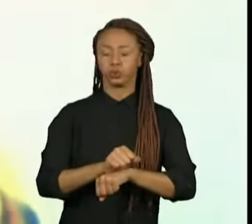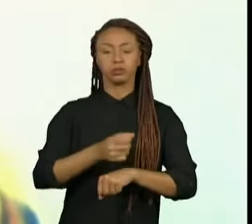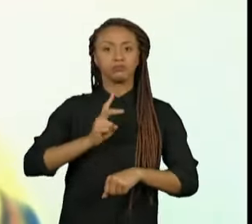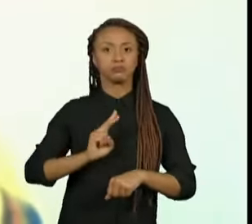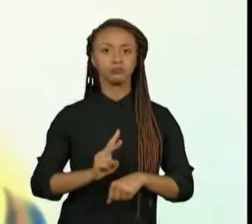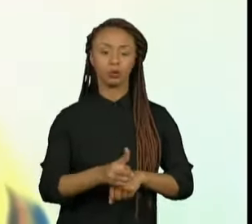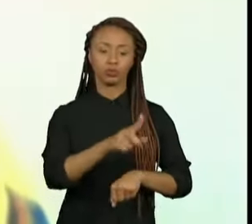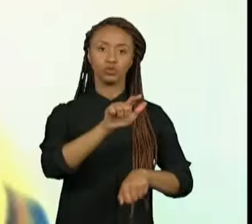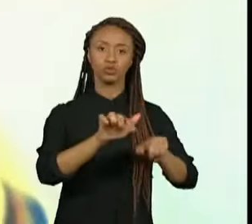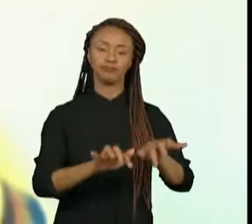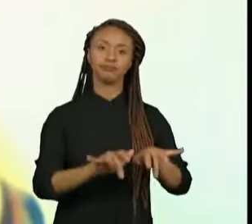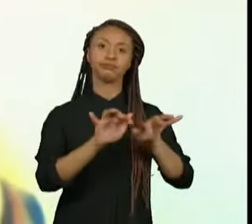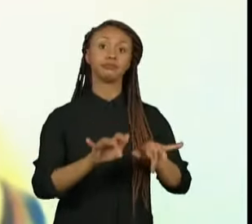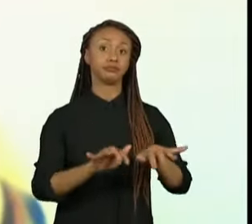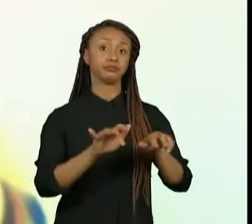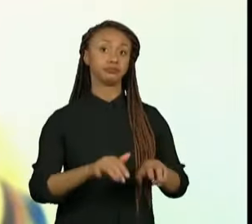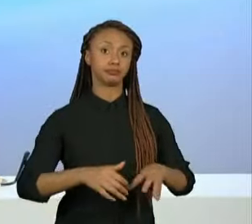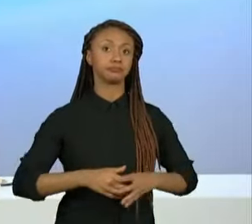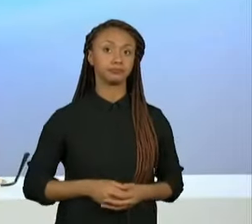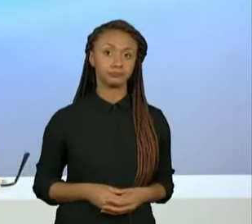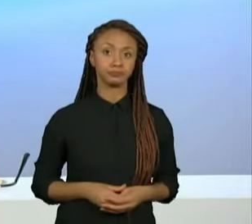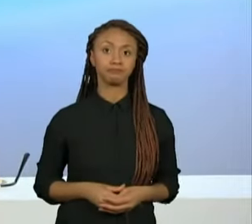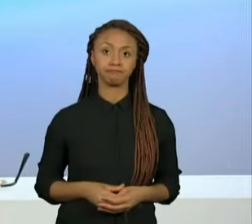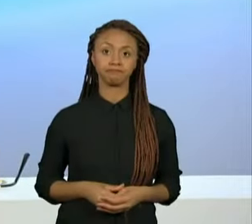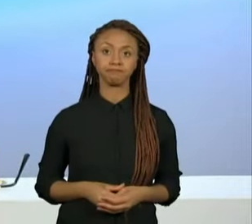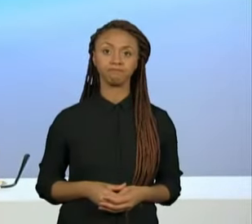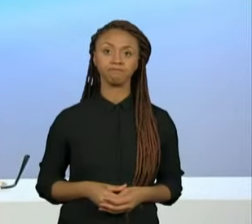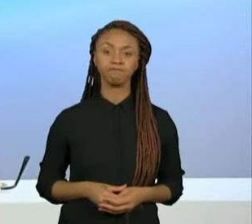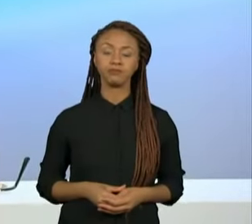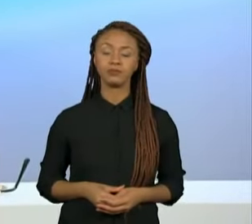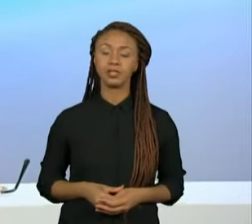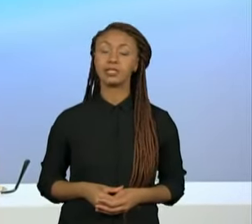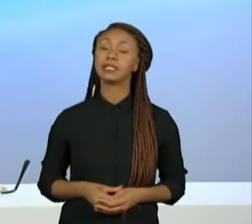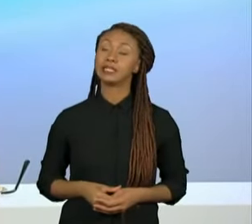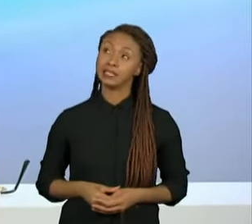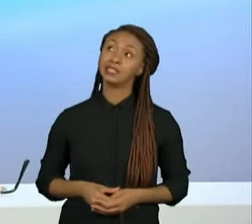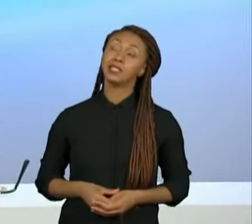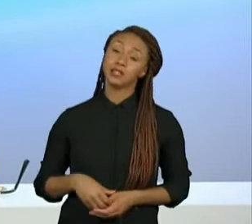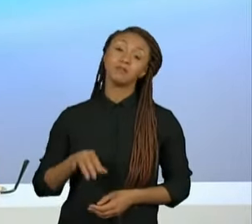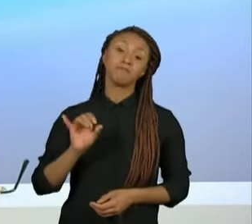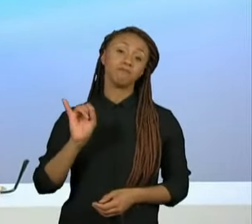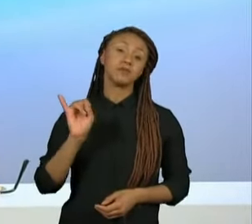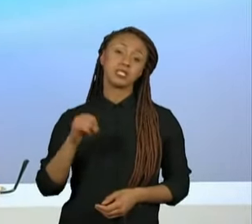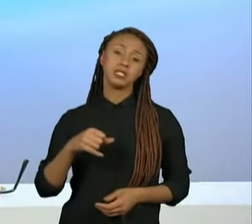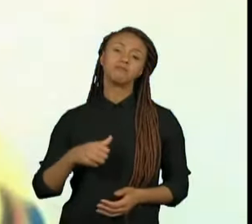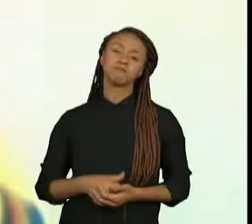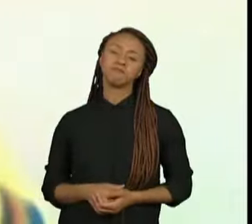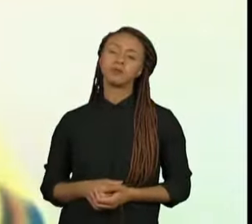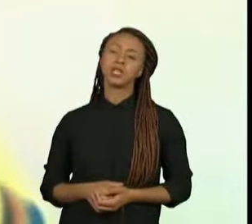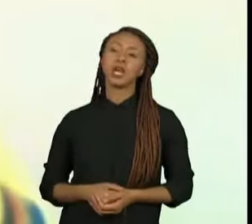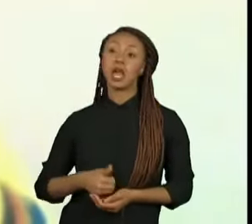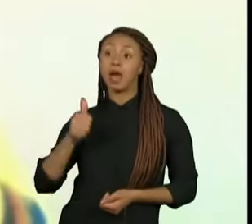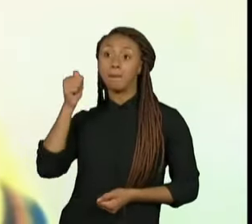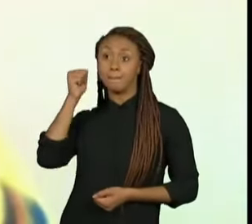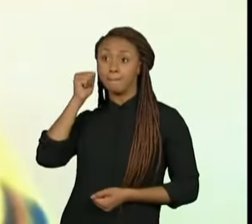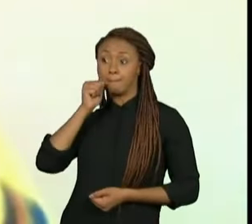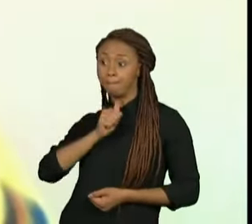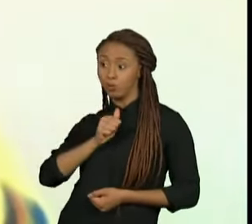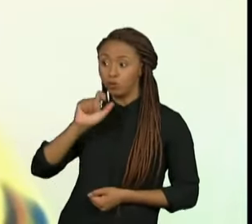continuar a escrita. Sim, eu acho que a escrita da mulher negra